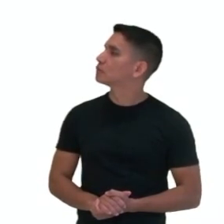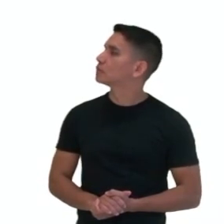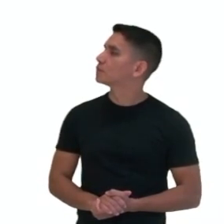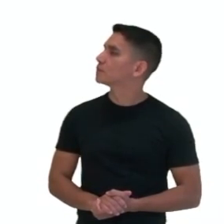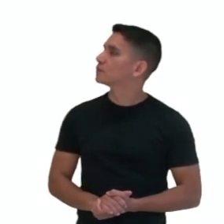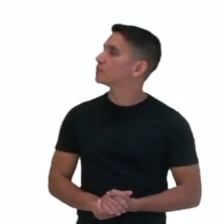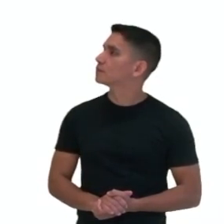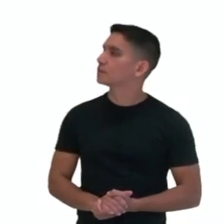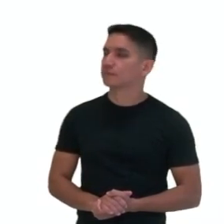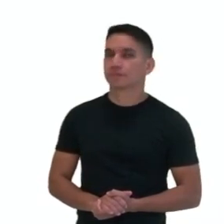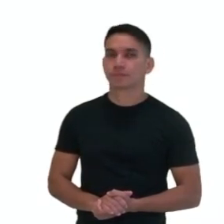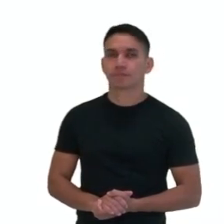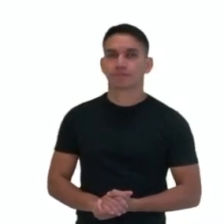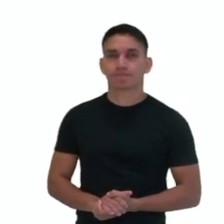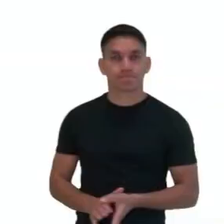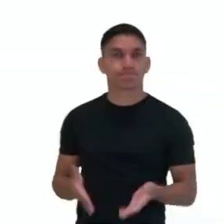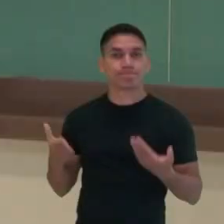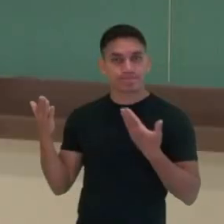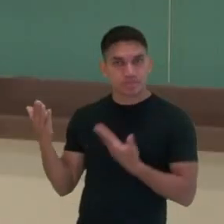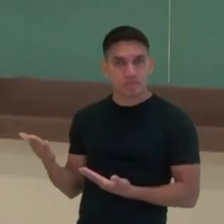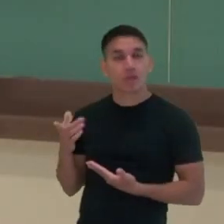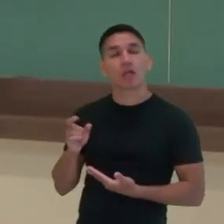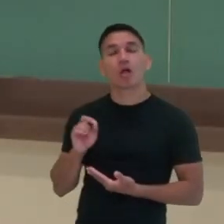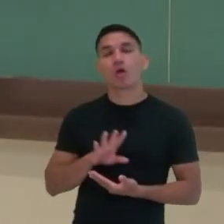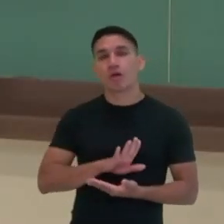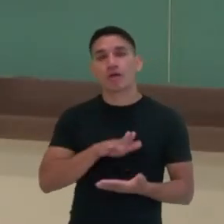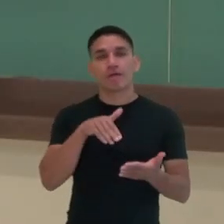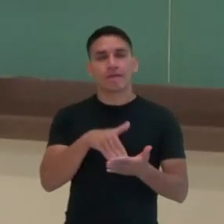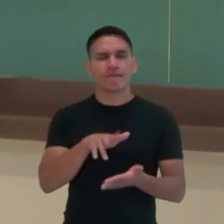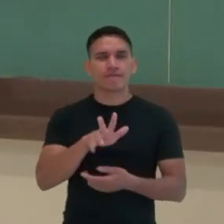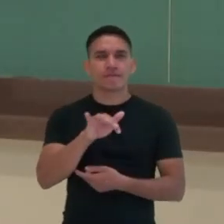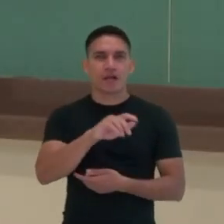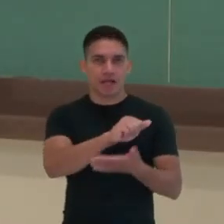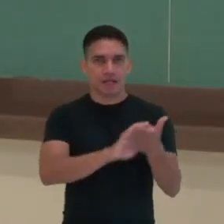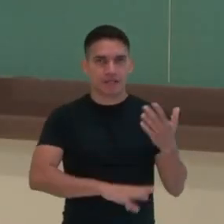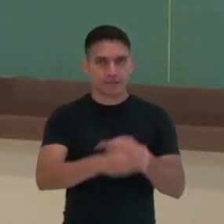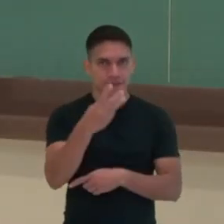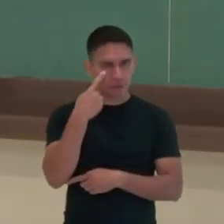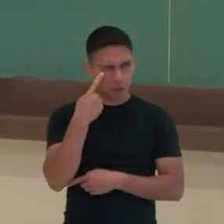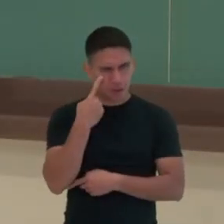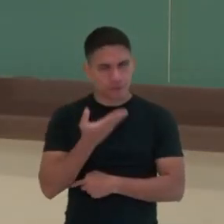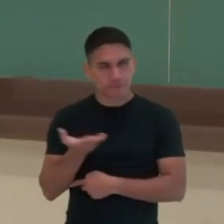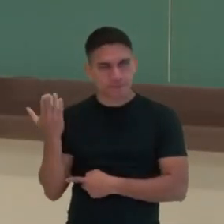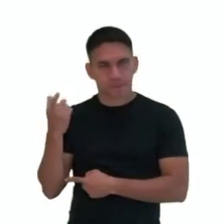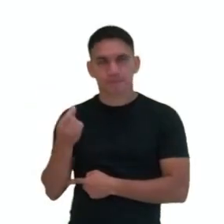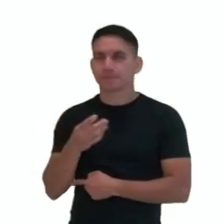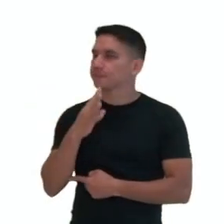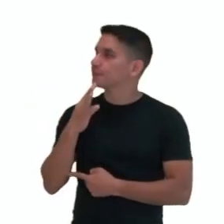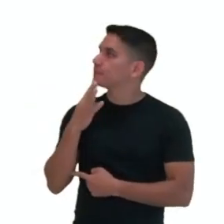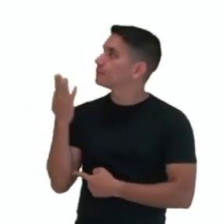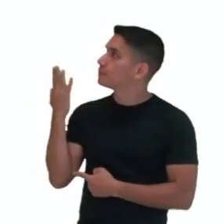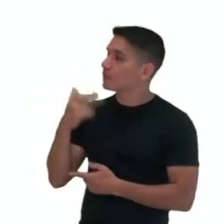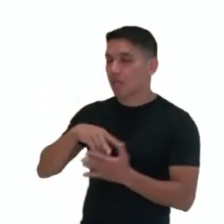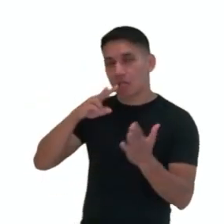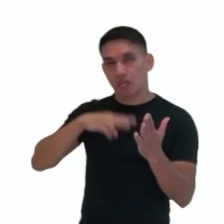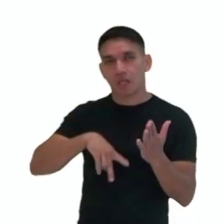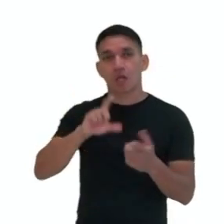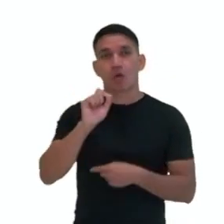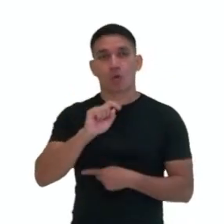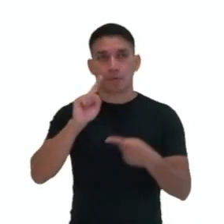passos. E com isso, atividade 3. Preparadíssimos? Vamos conhecer. Primeira